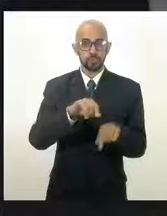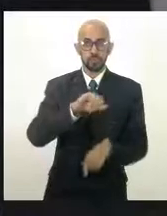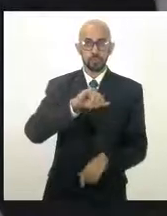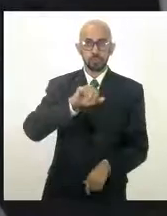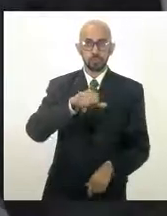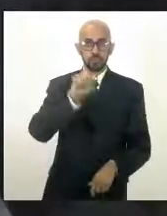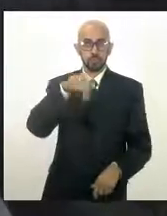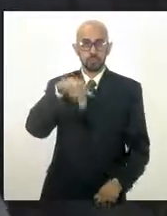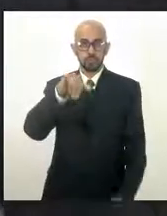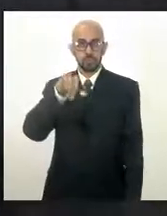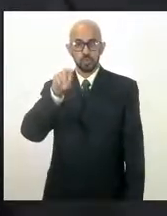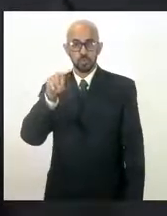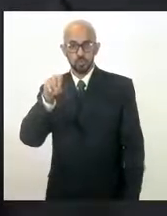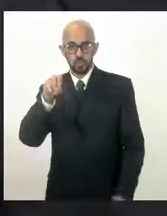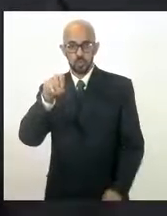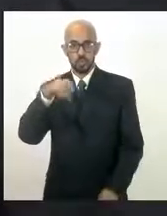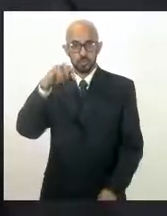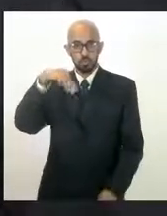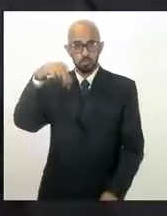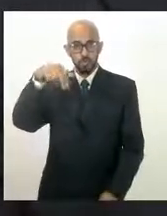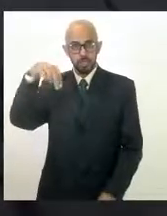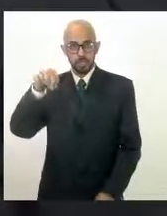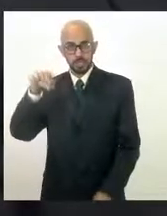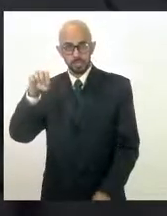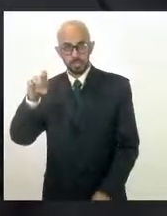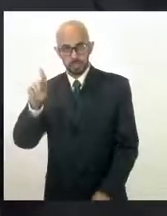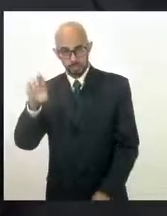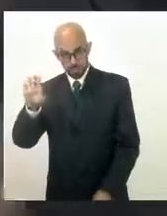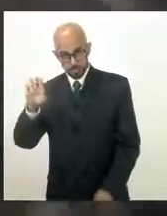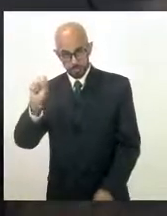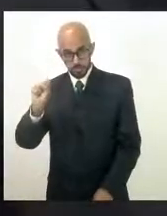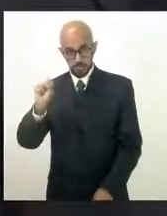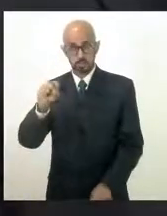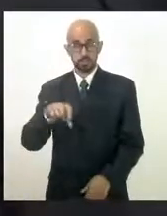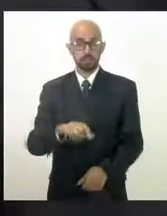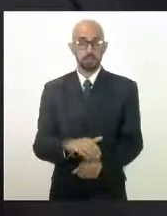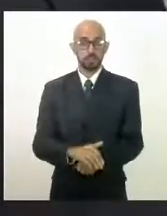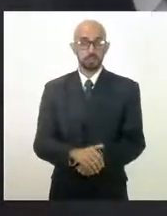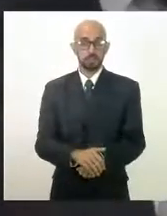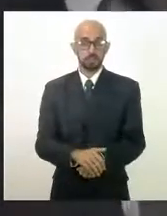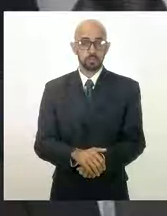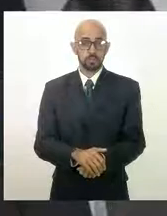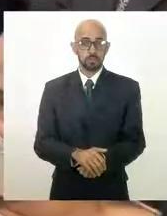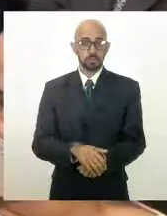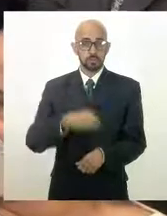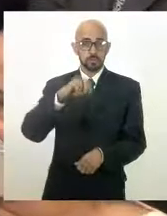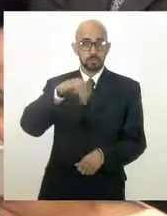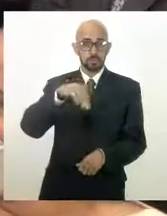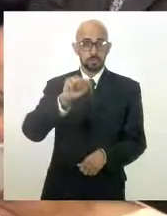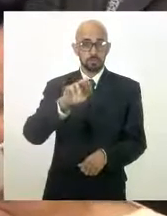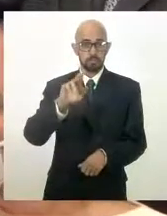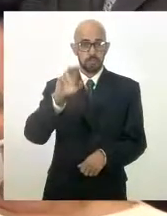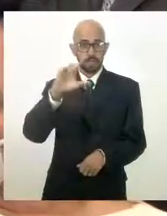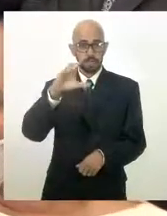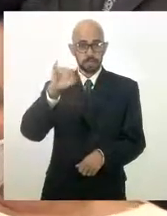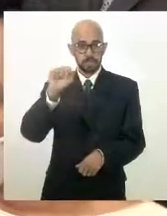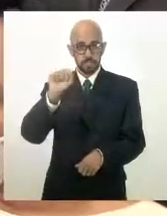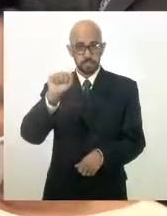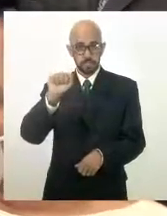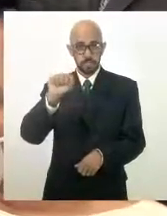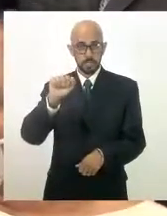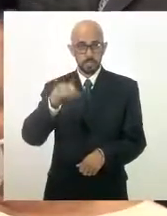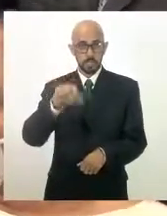Jânio Mendes, Márcia, aleluia, Comissão Nacional da